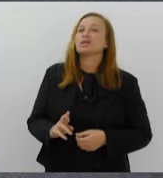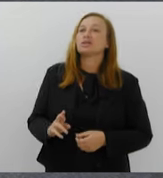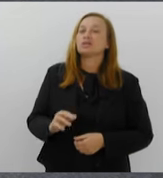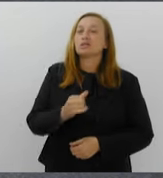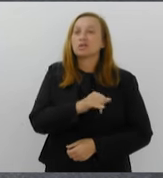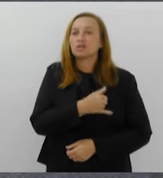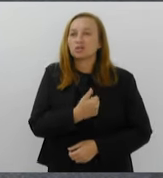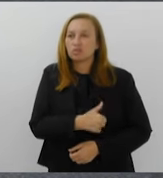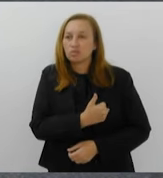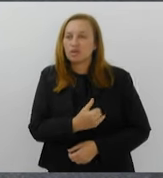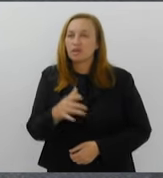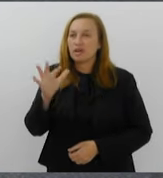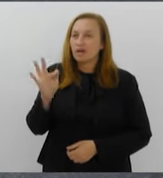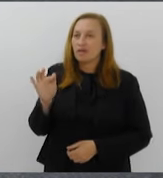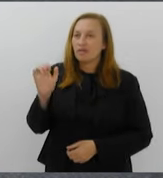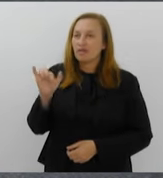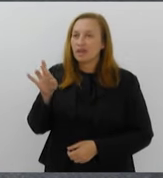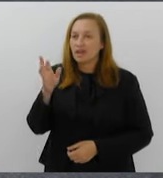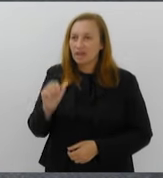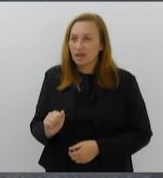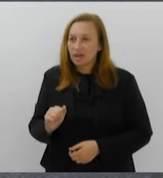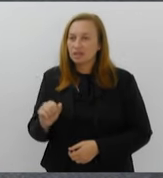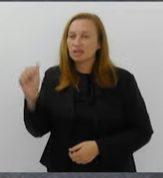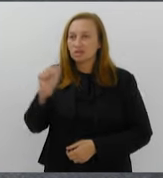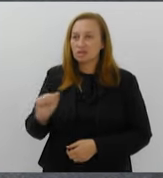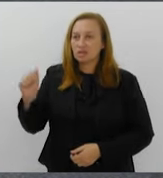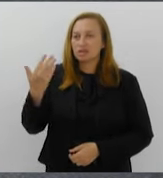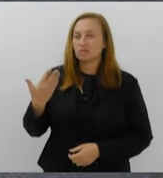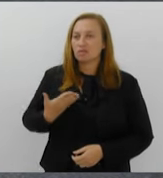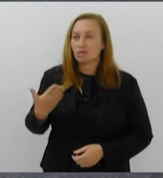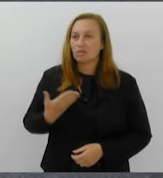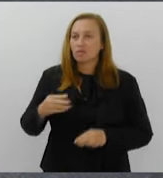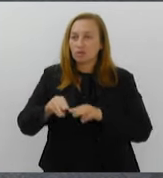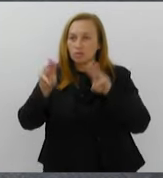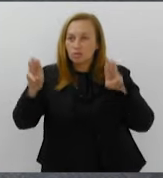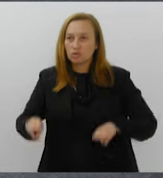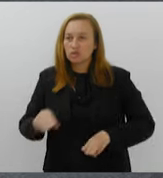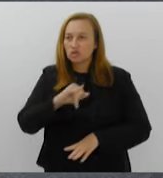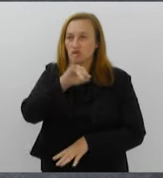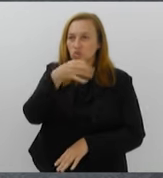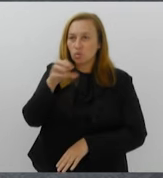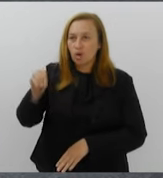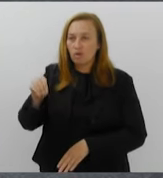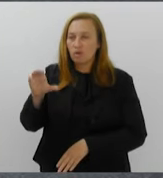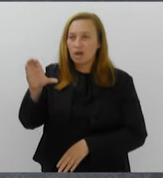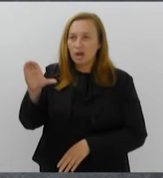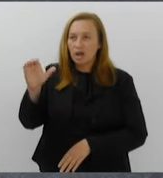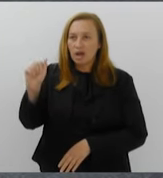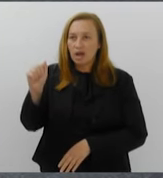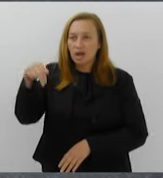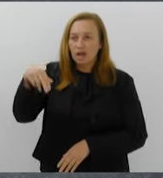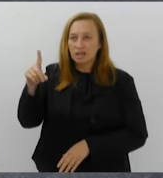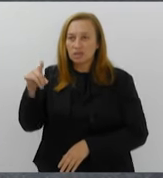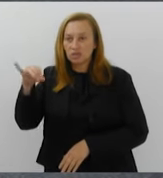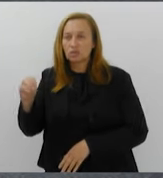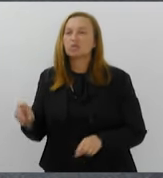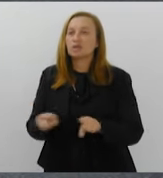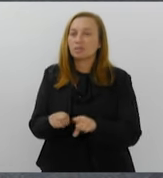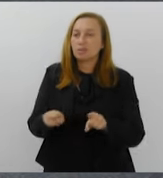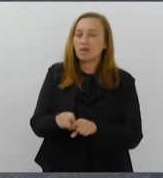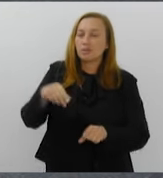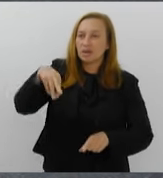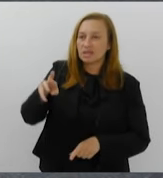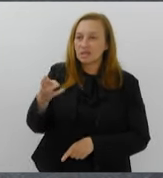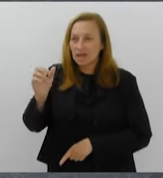Fernanda Nogueira, da Associação dos Amigos do Museu João Cândido, e a Marcela